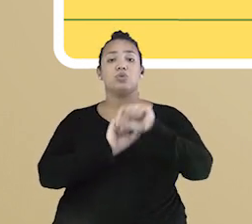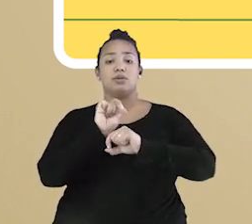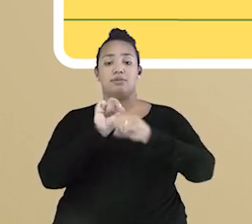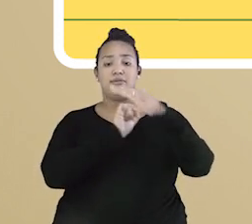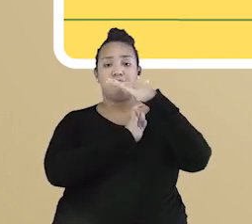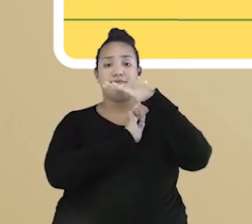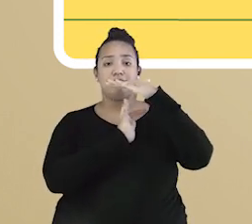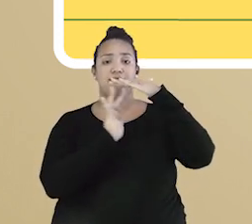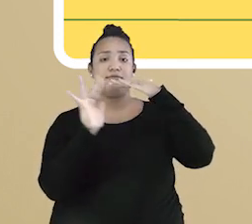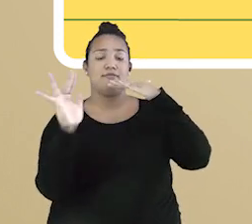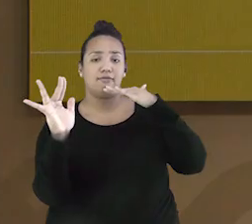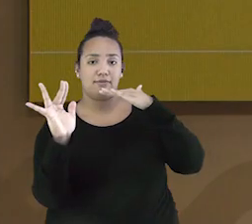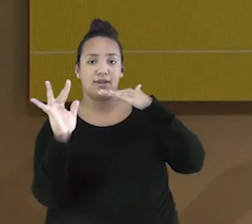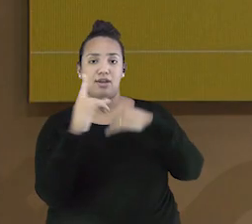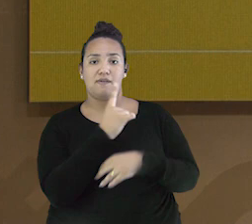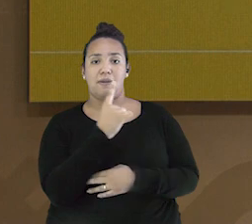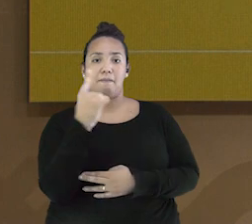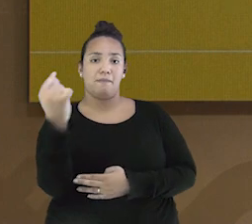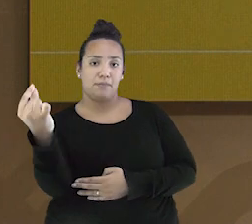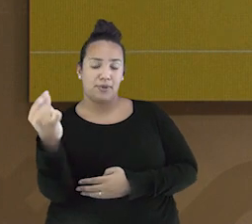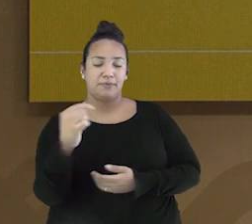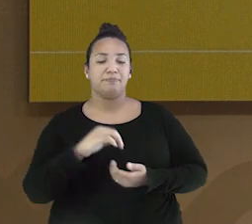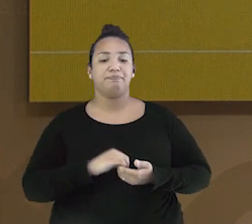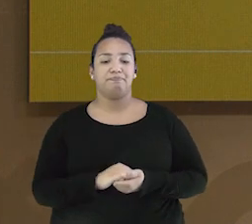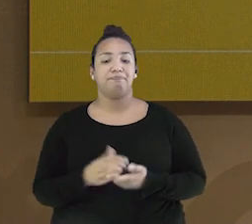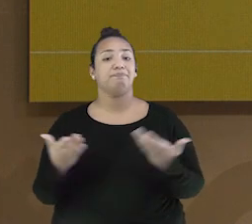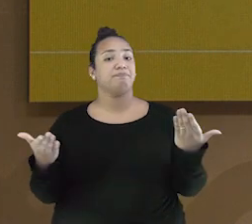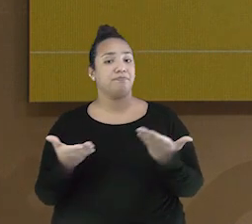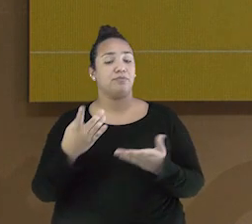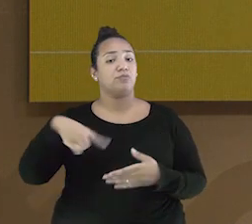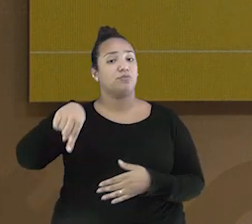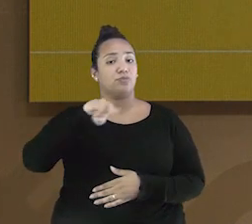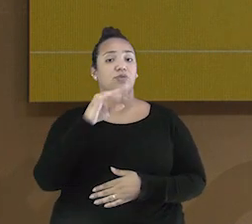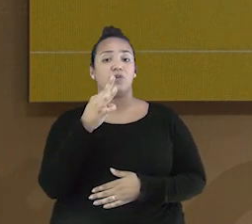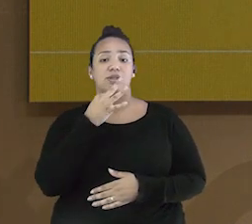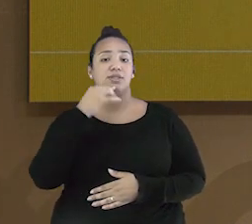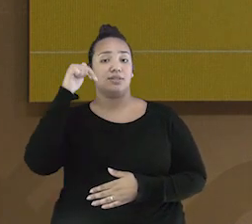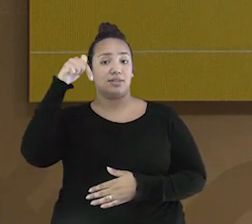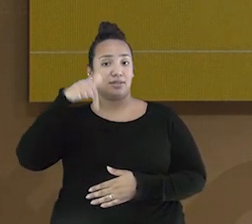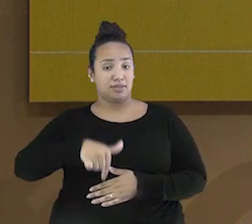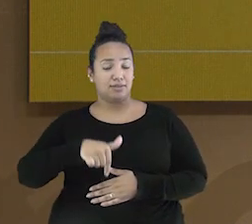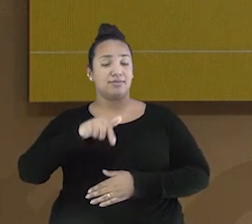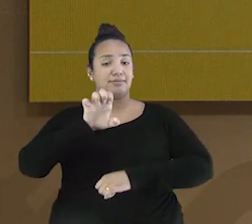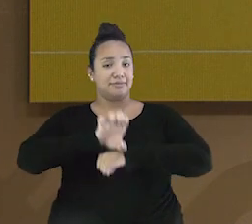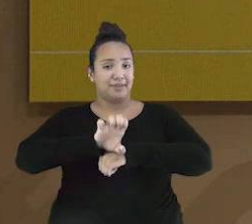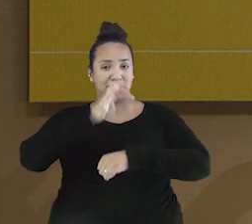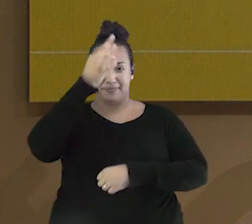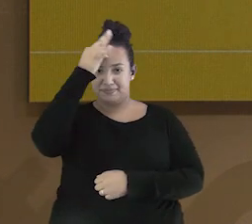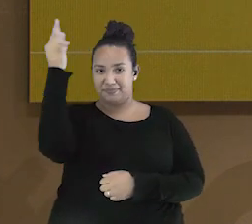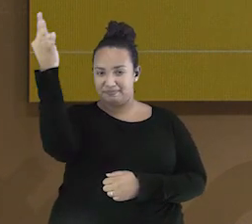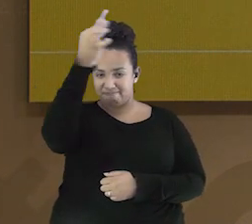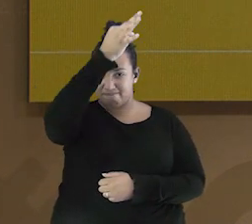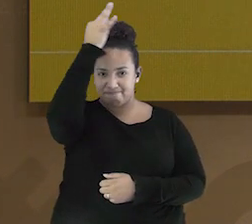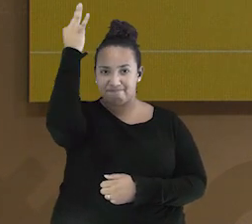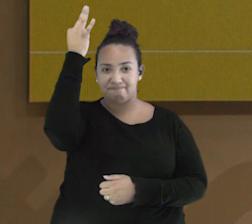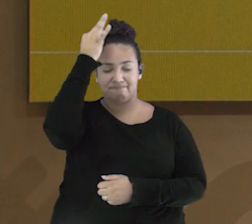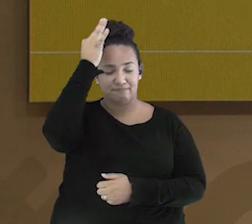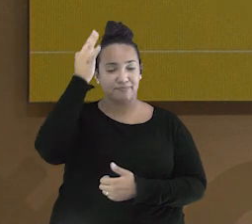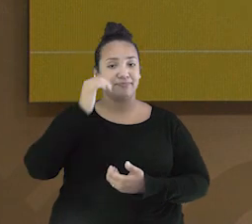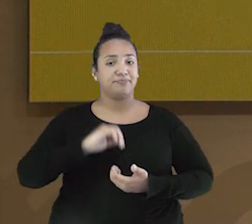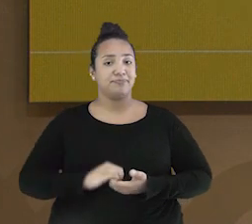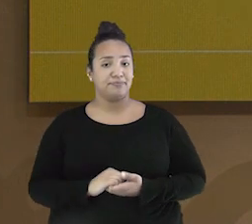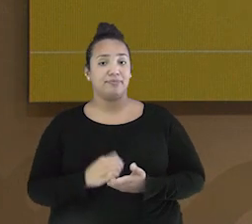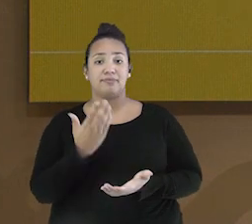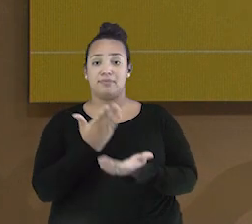de emigrantes. Agora é hora de conhecermos a migração no nosso estado, o Espírito Santo. E